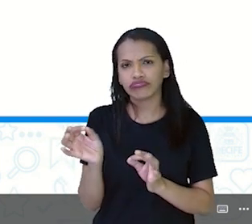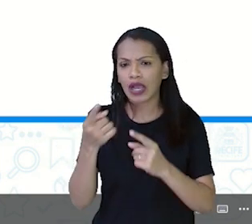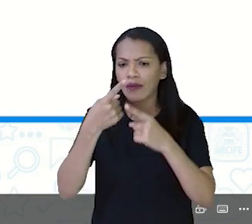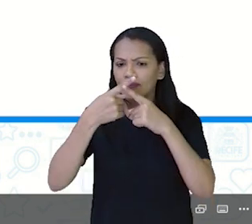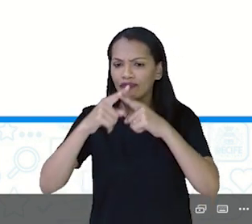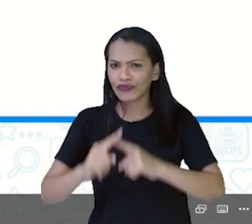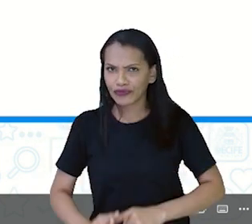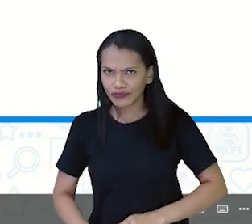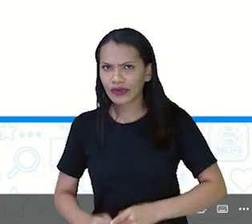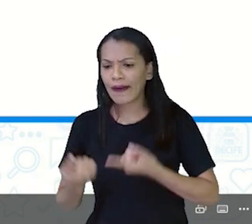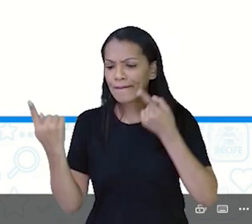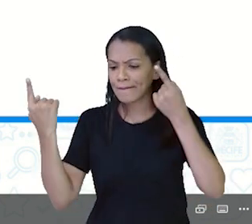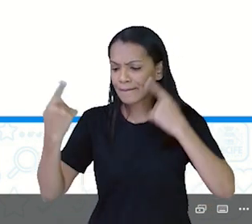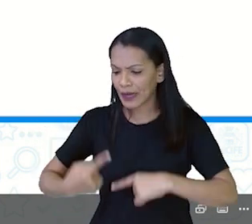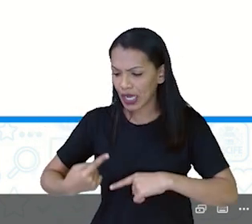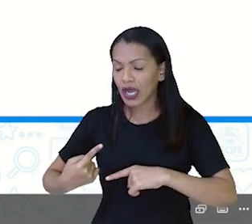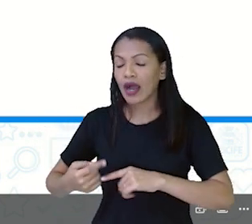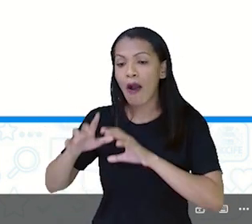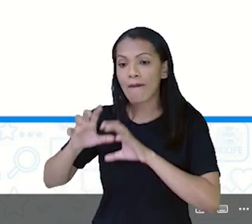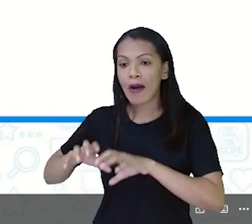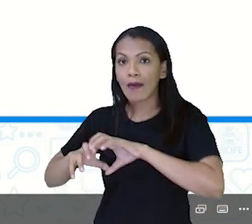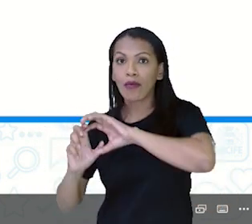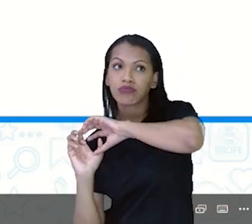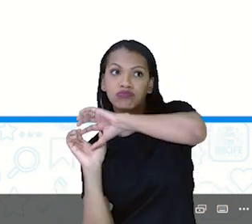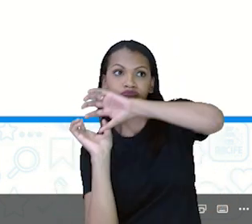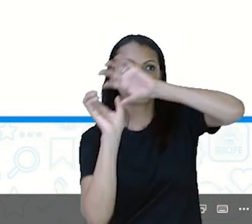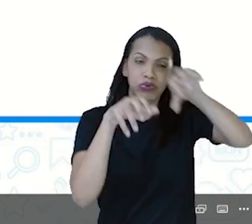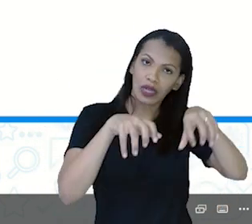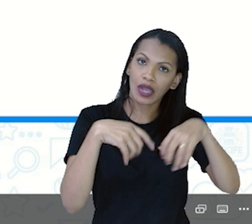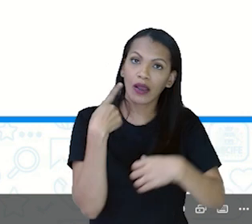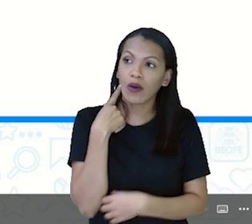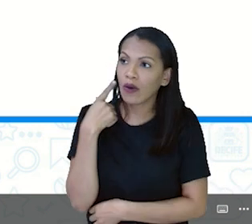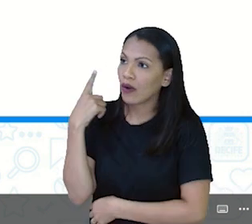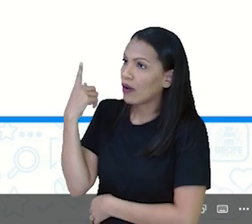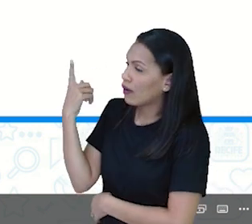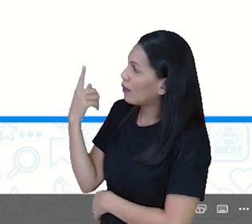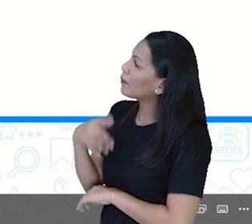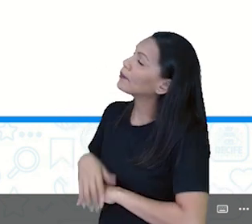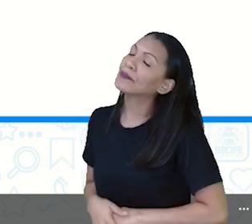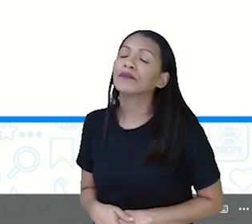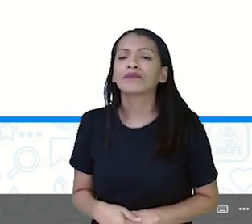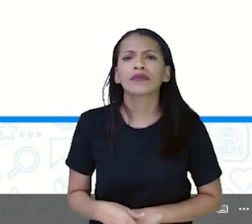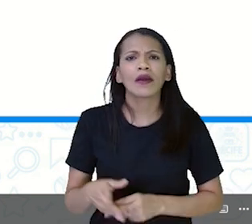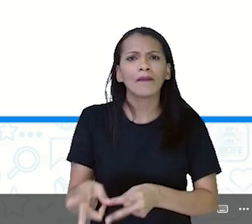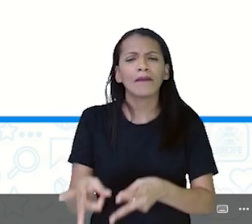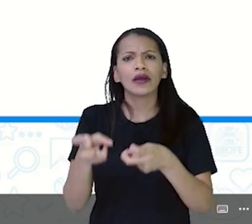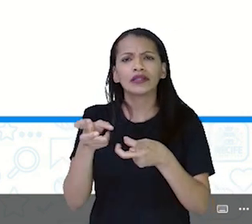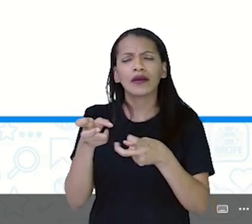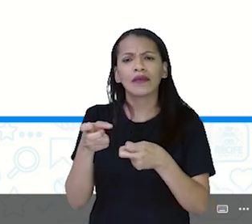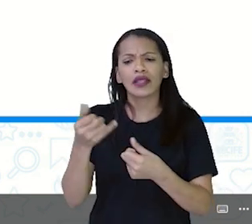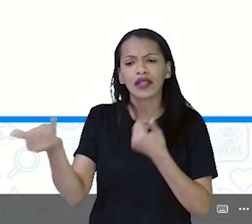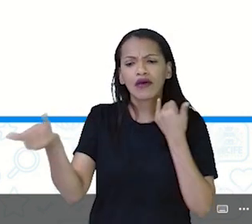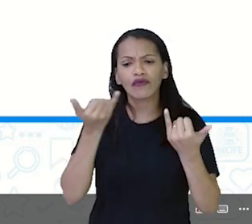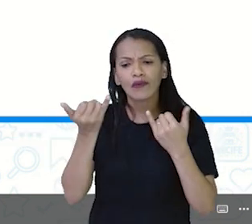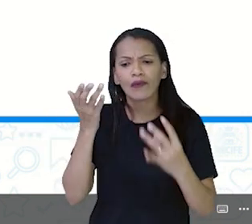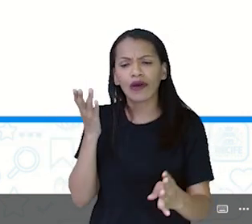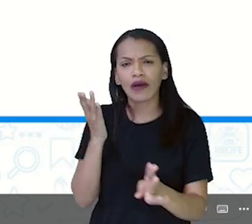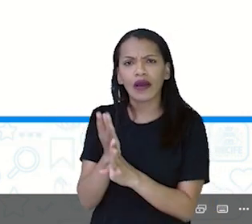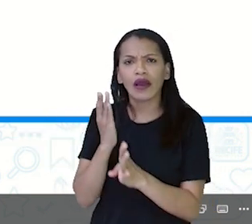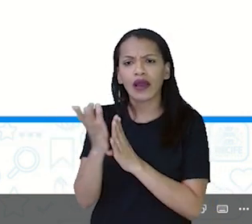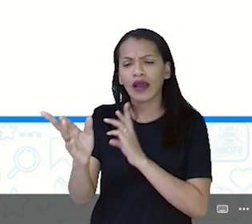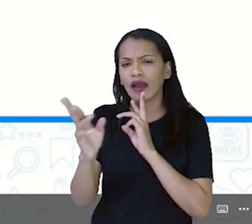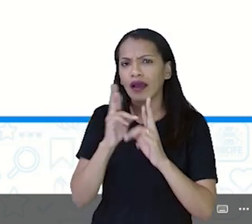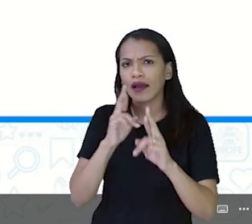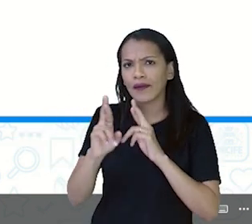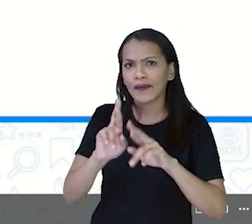que Luiz, Joana e Antônio marcaram aparecem na tabela a seguir. Observando as informações encontradas, responda